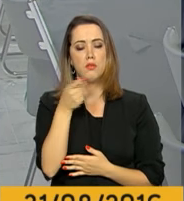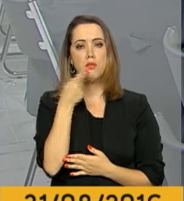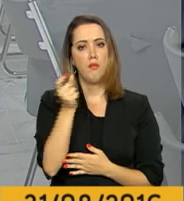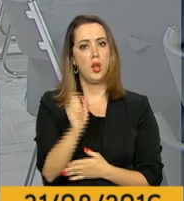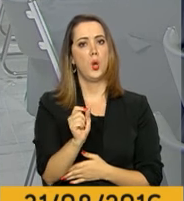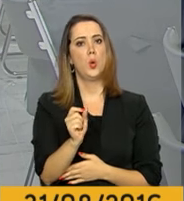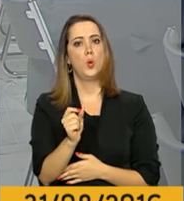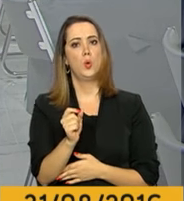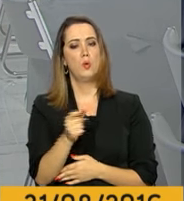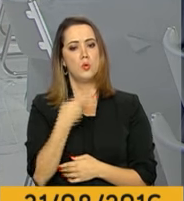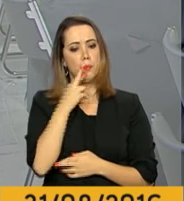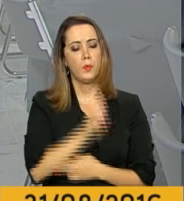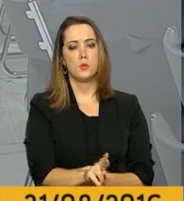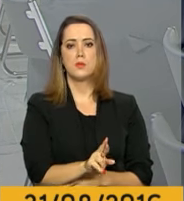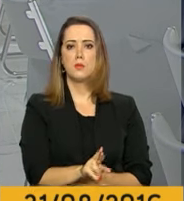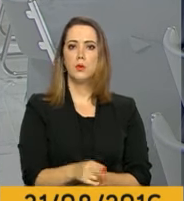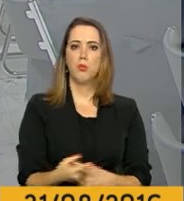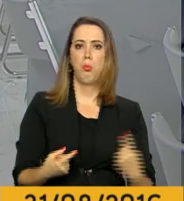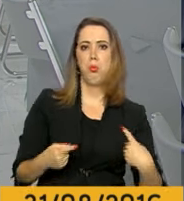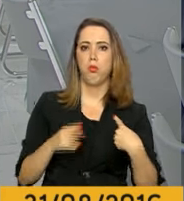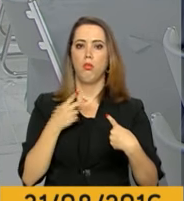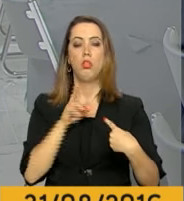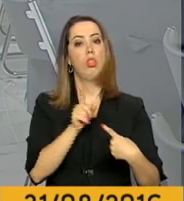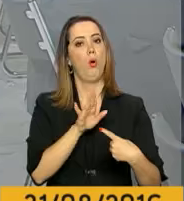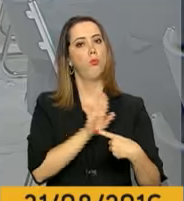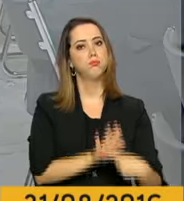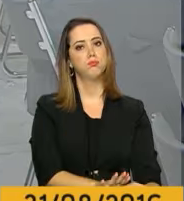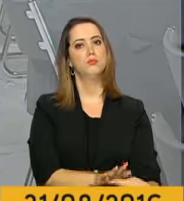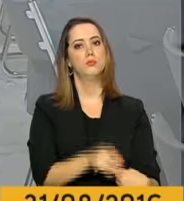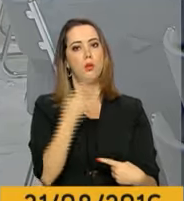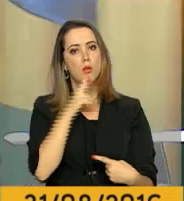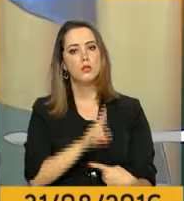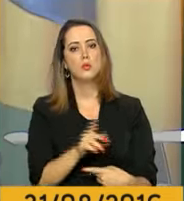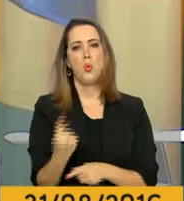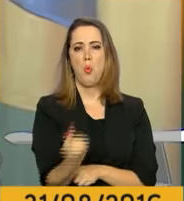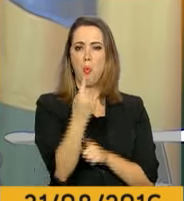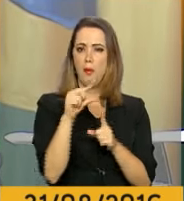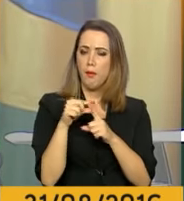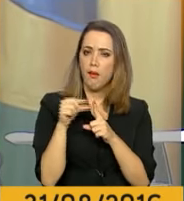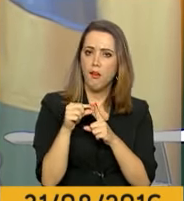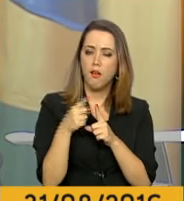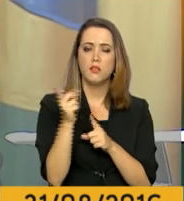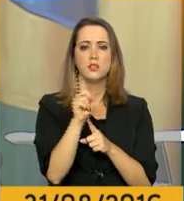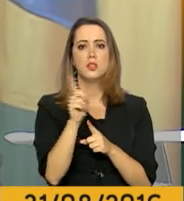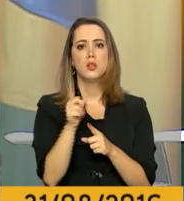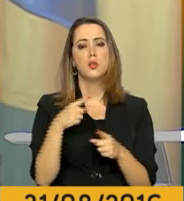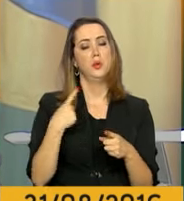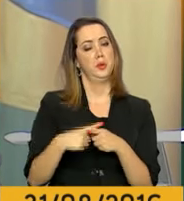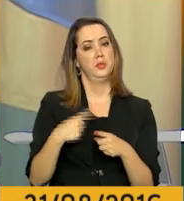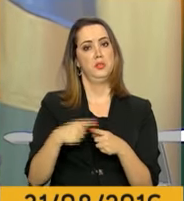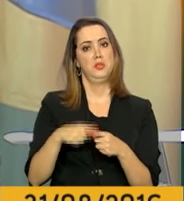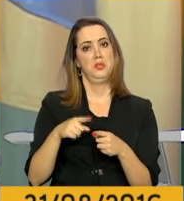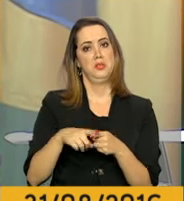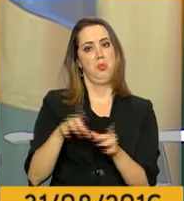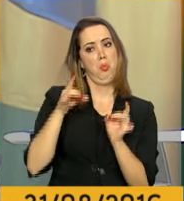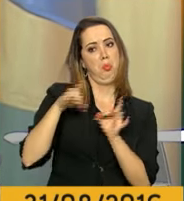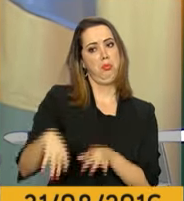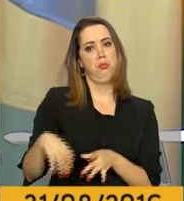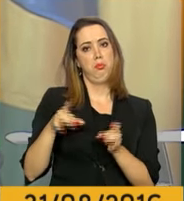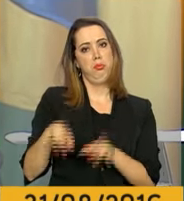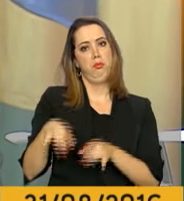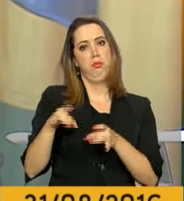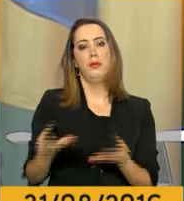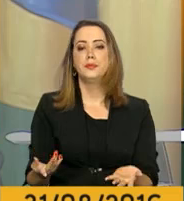nós respondemos. Não pode deixar uma palavra, porque senão eles tentarão desvalorizar. Especialmente